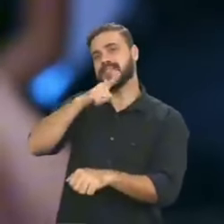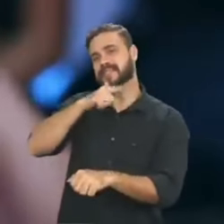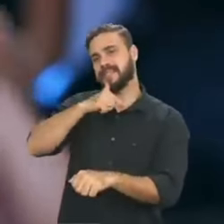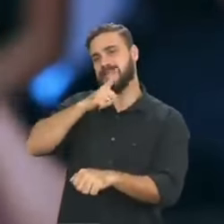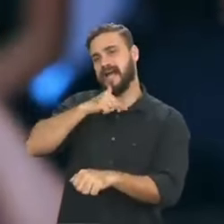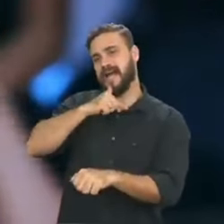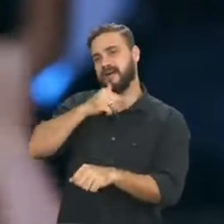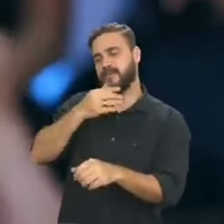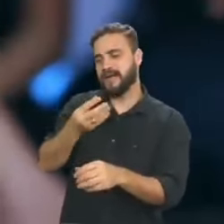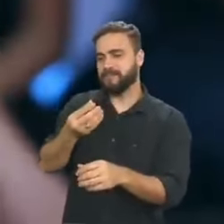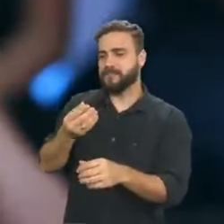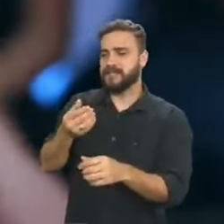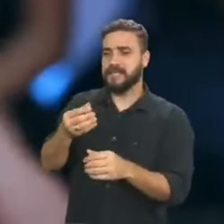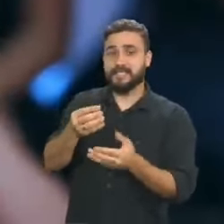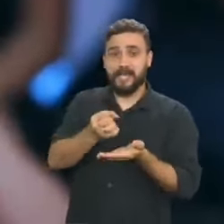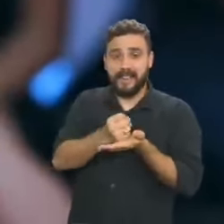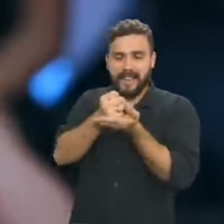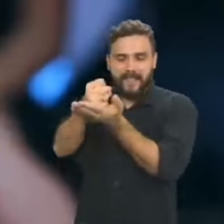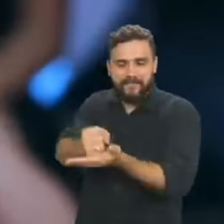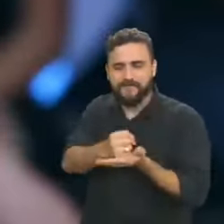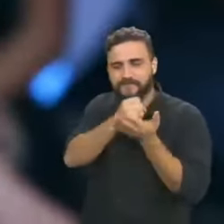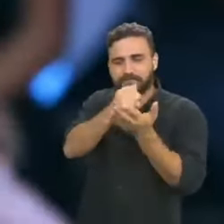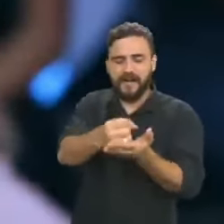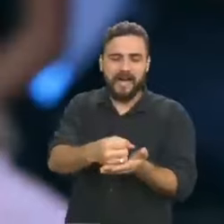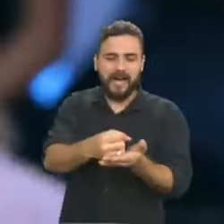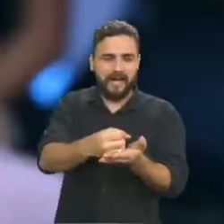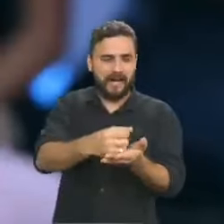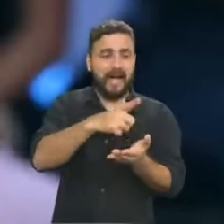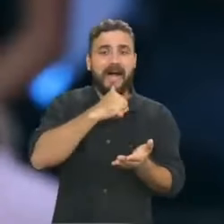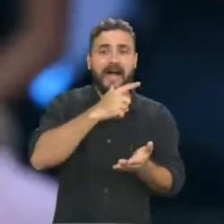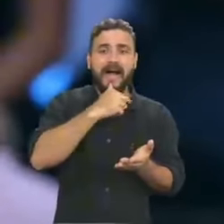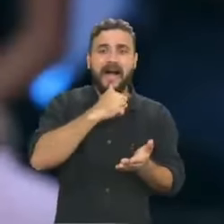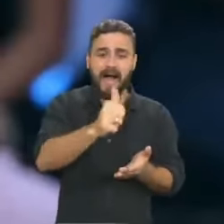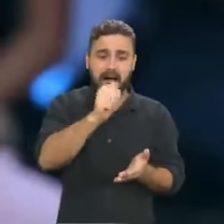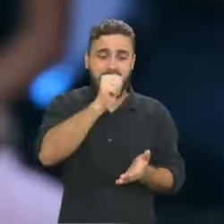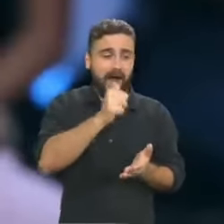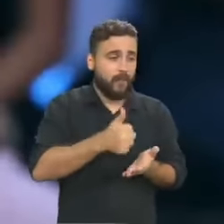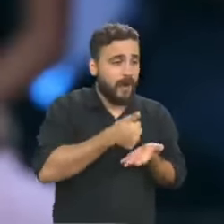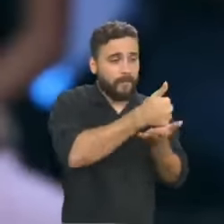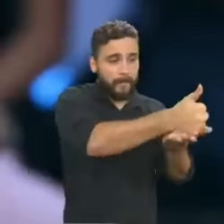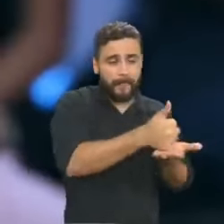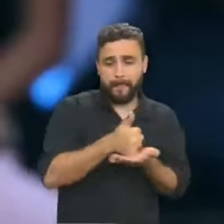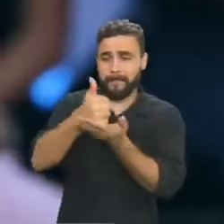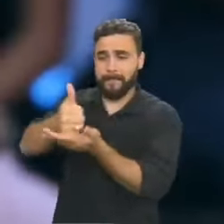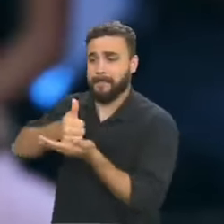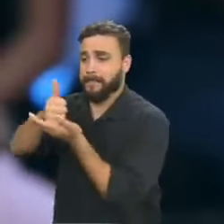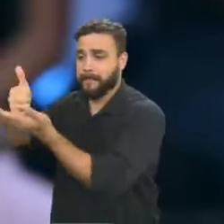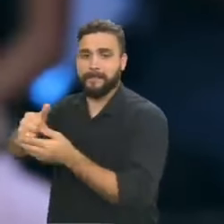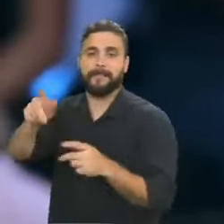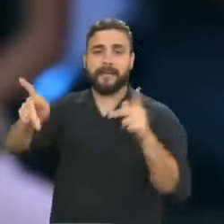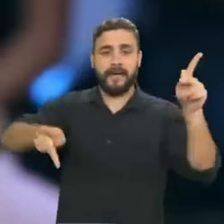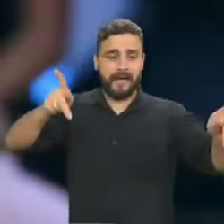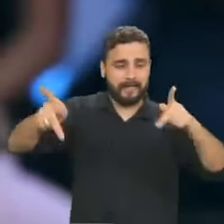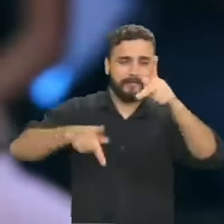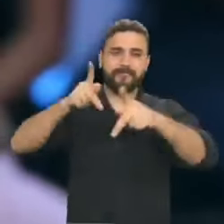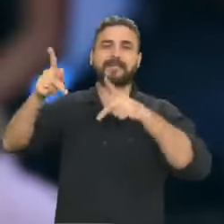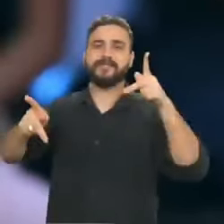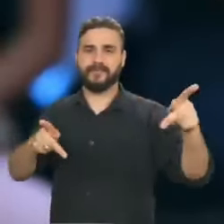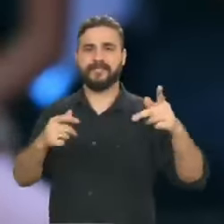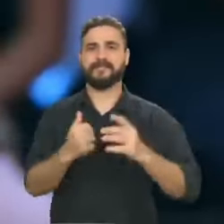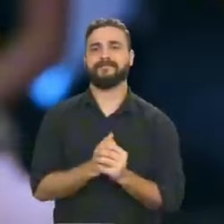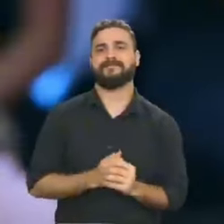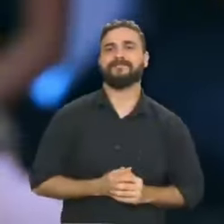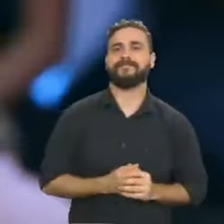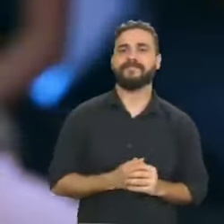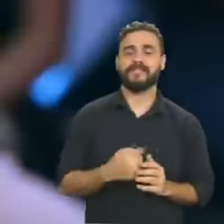há Então, necessidade de água, que a água da vida, na verdade, é só uma forma da gente entrar. Mas a carreta palco ela tem sido fundamental para a gente